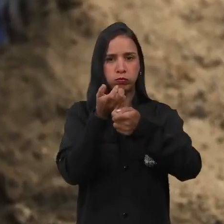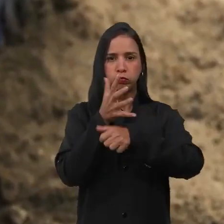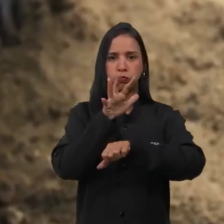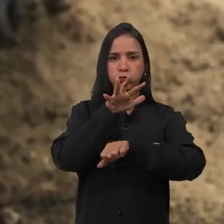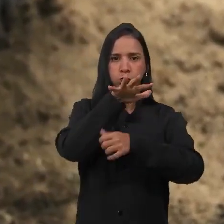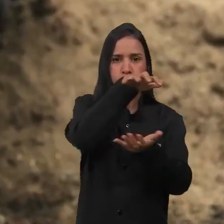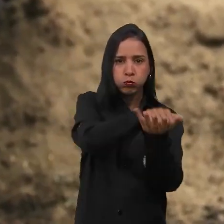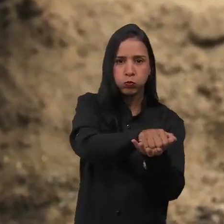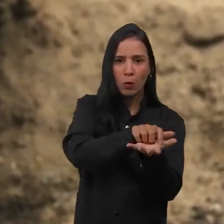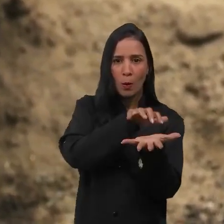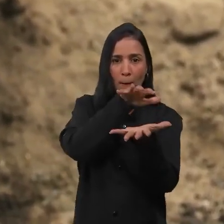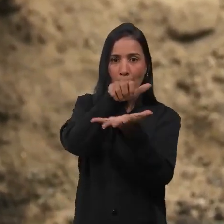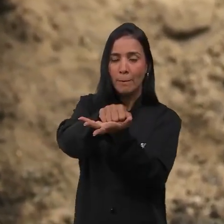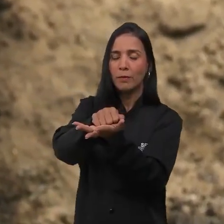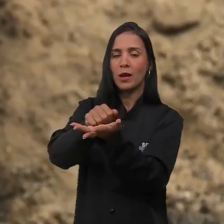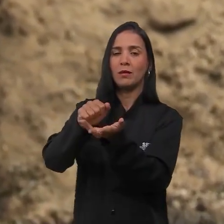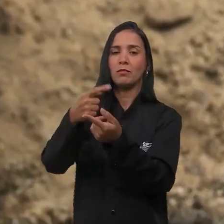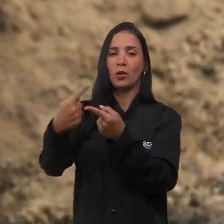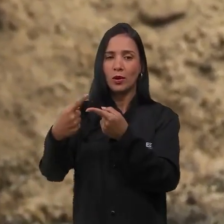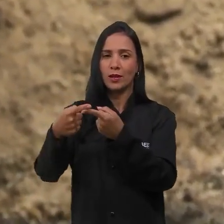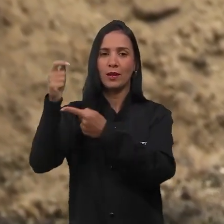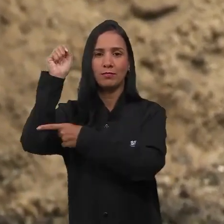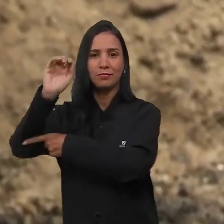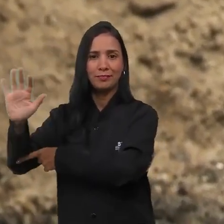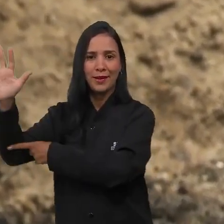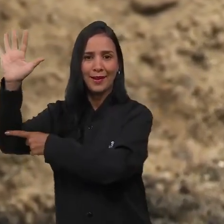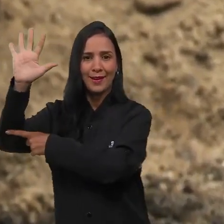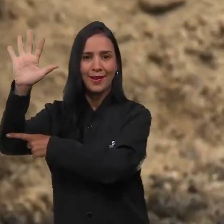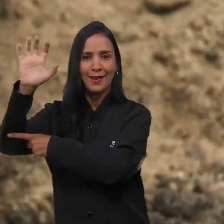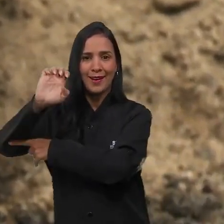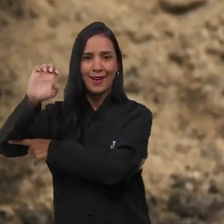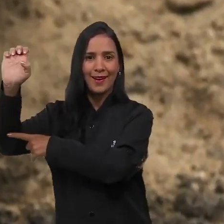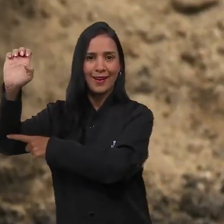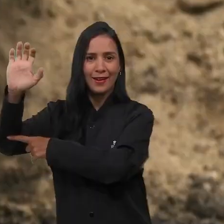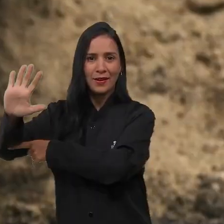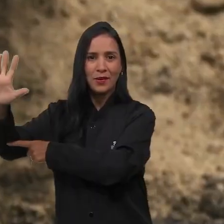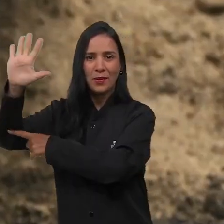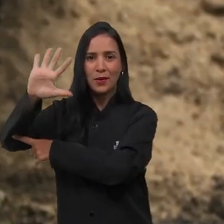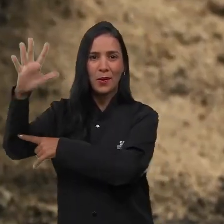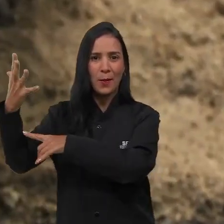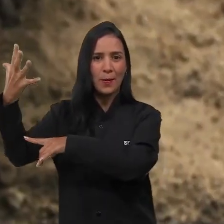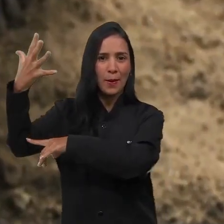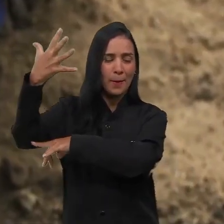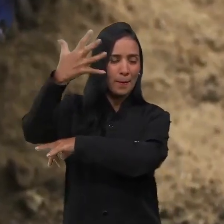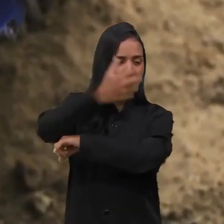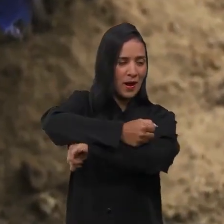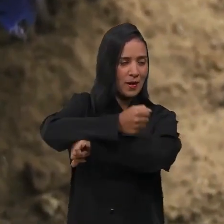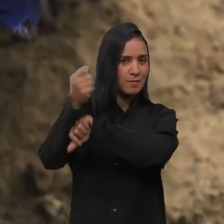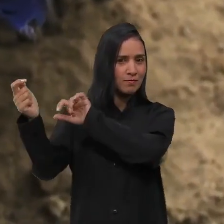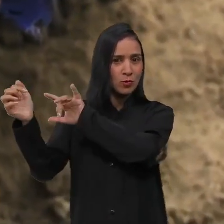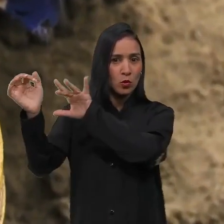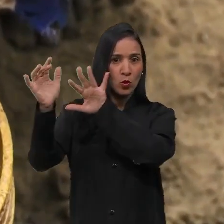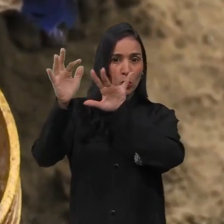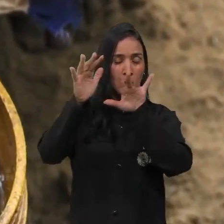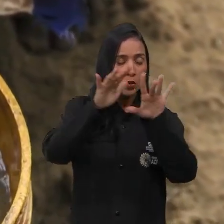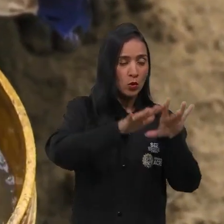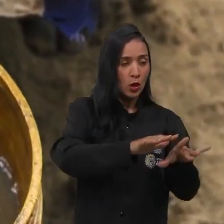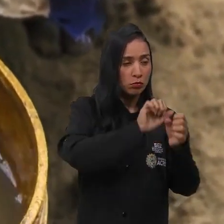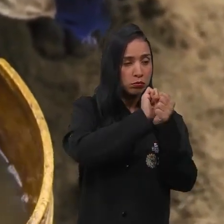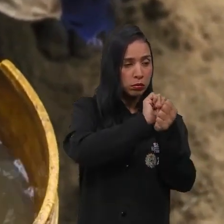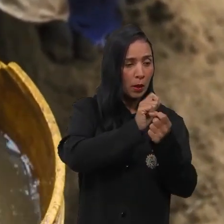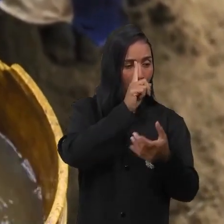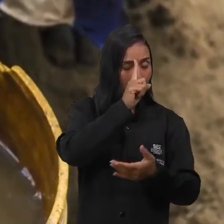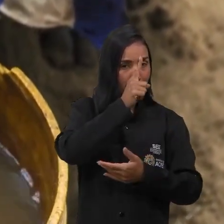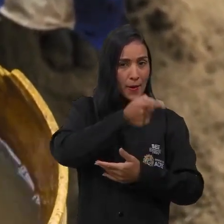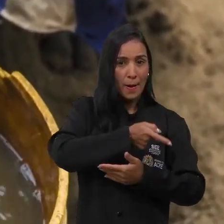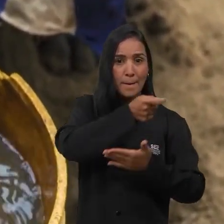dessa dominação europeia nesse continente. Vejam só. As consequências dessa